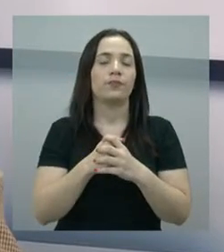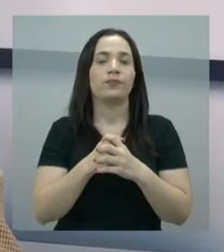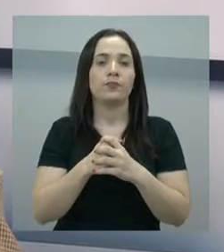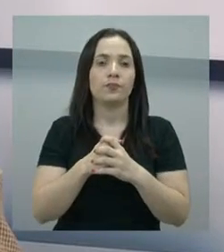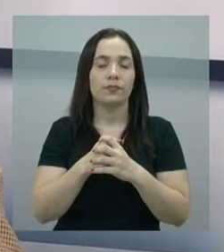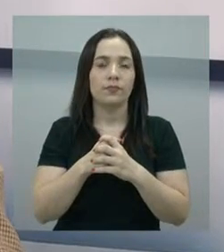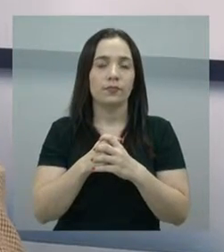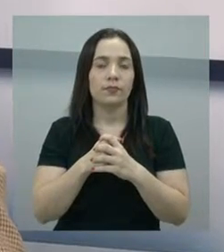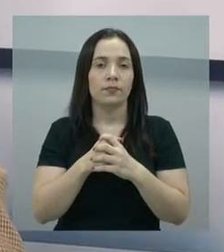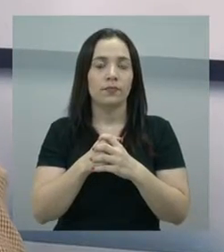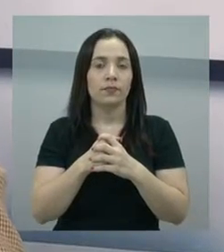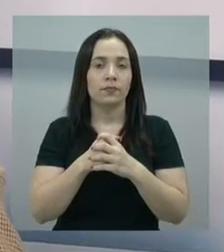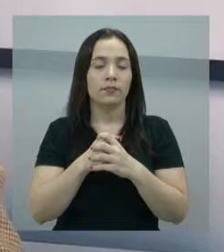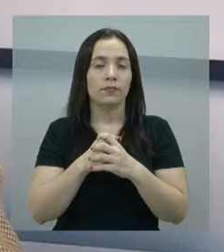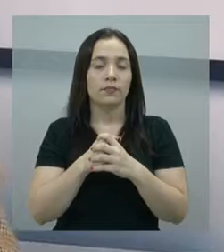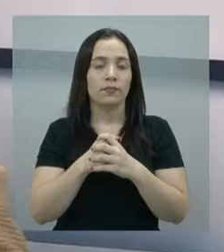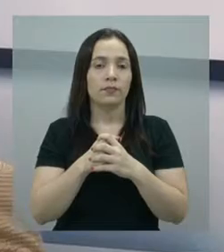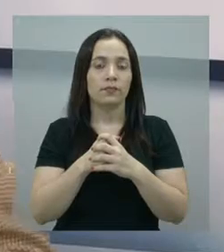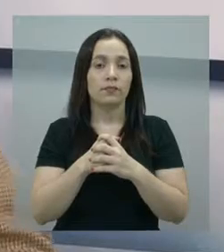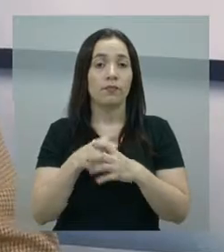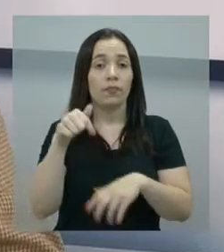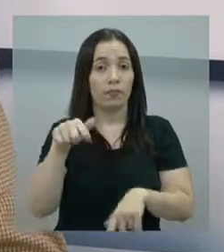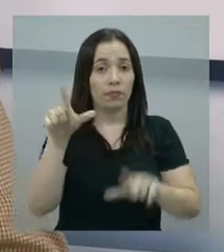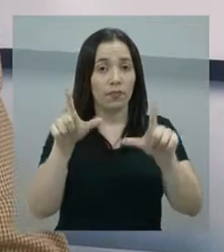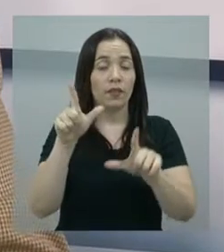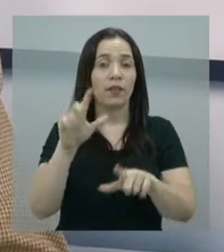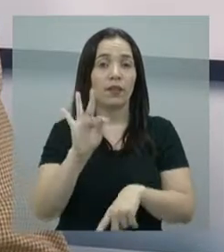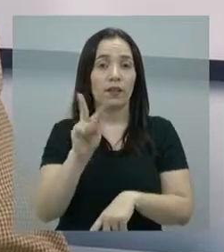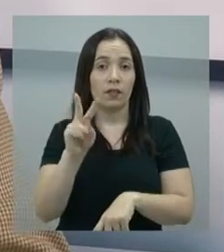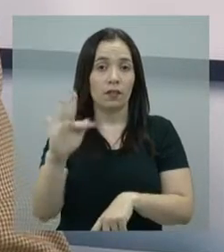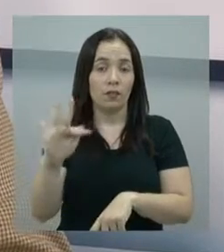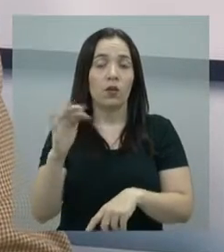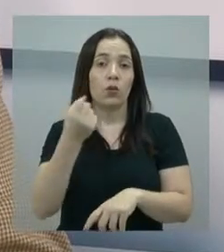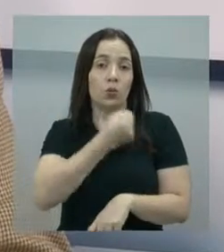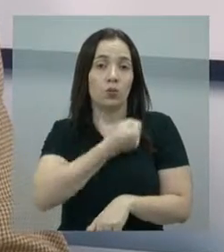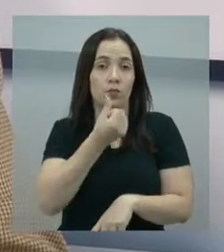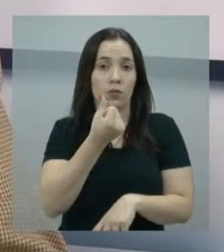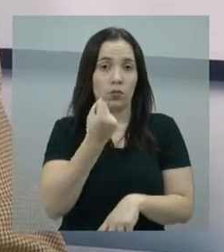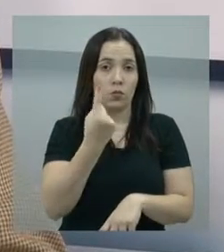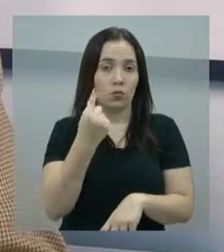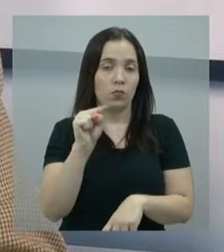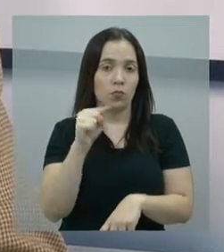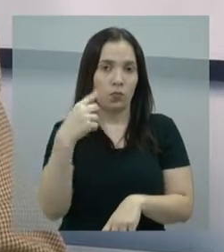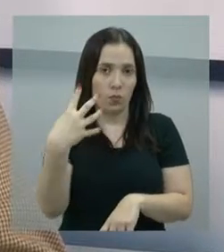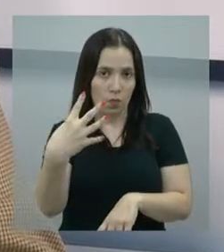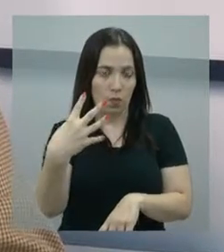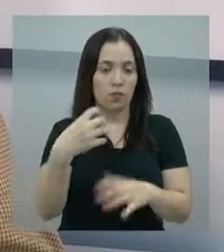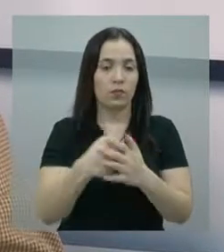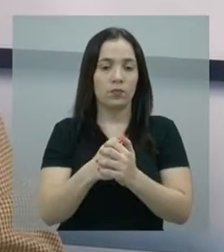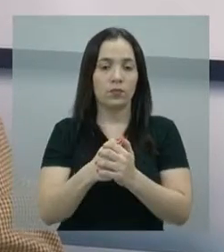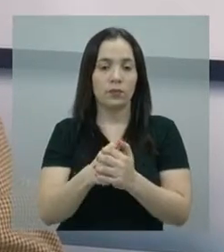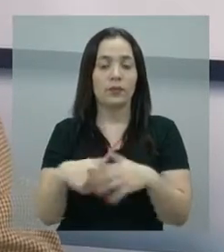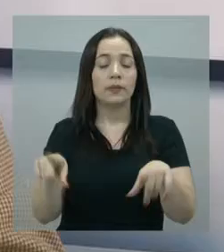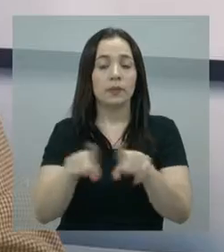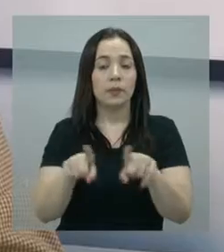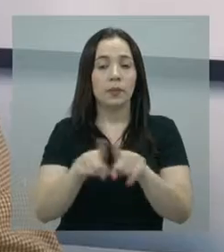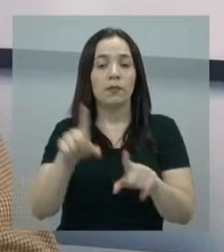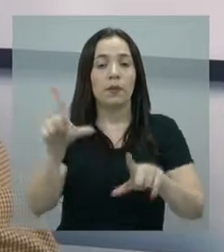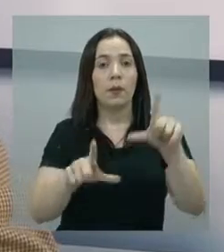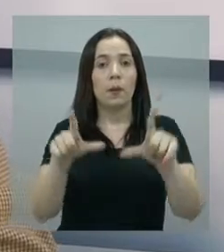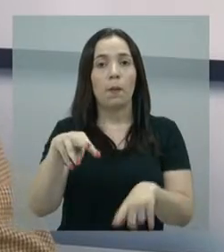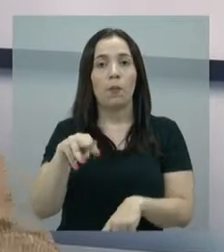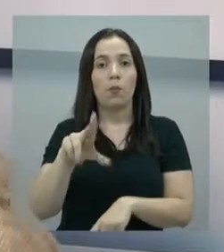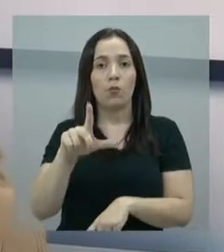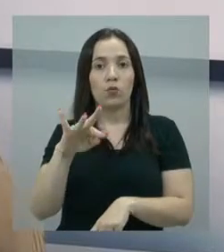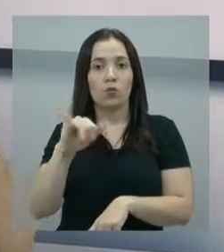TV Assembleia pela manhã. E na TV Fortaleza, canal 61.4, mas a minha produção está me lembrando aqui que na Multiplay, no canal